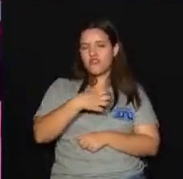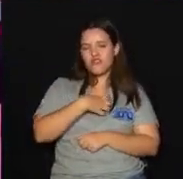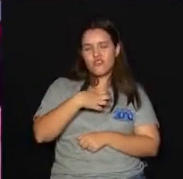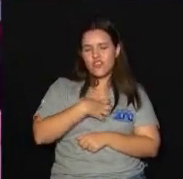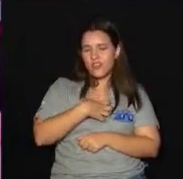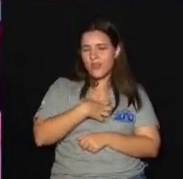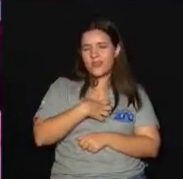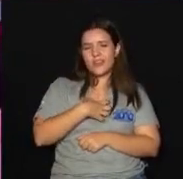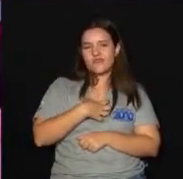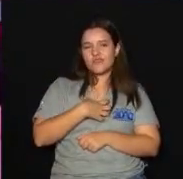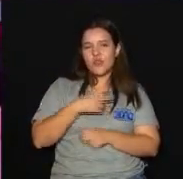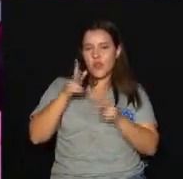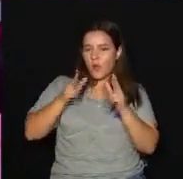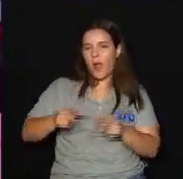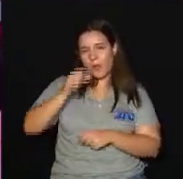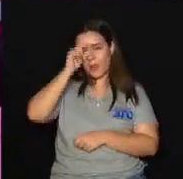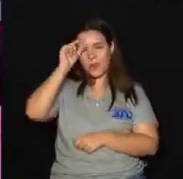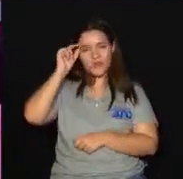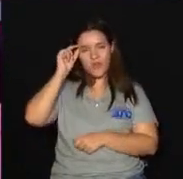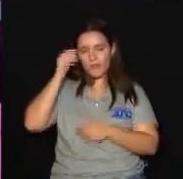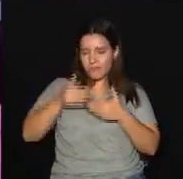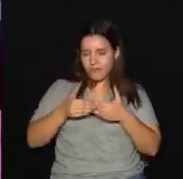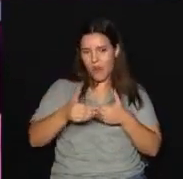praticamente a mesma situação do Jonas.